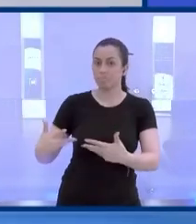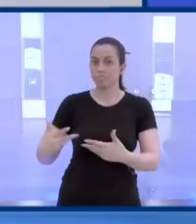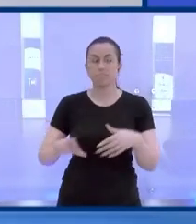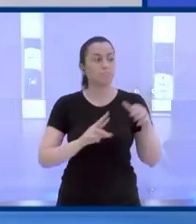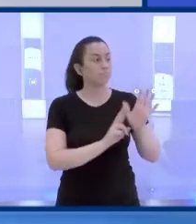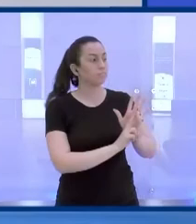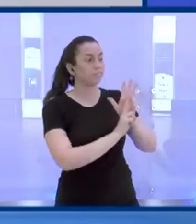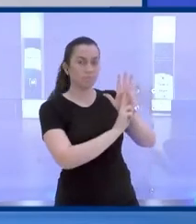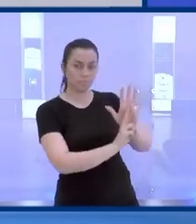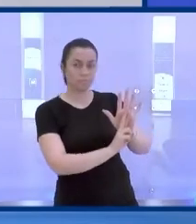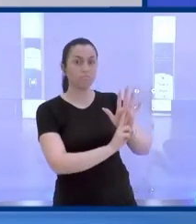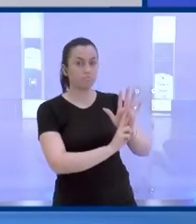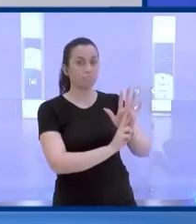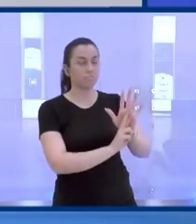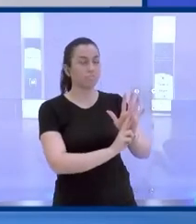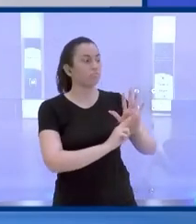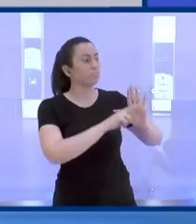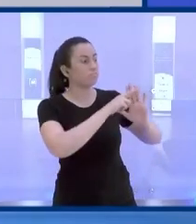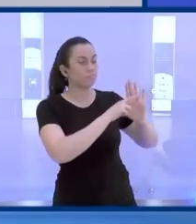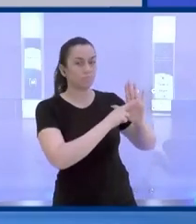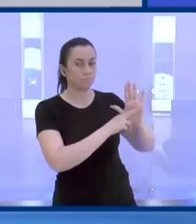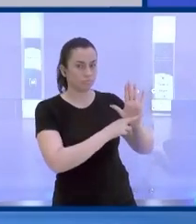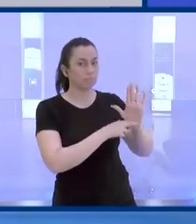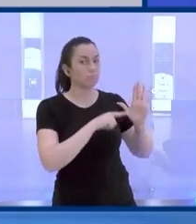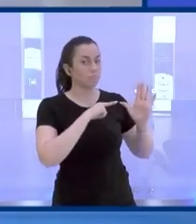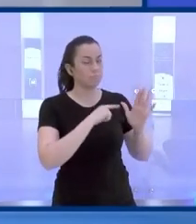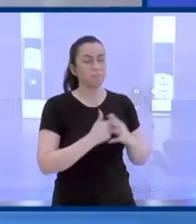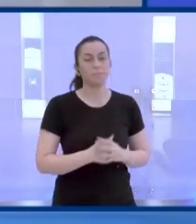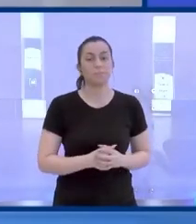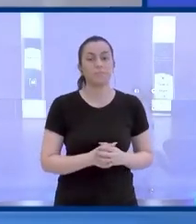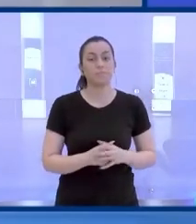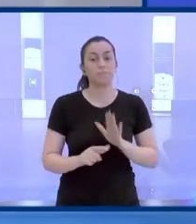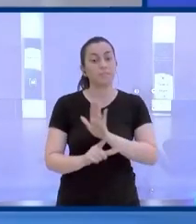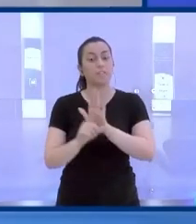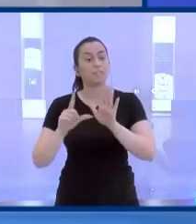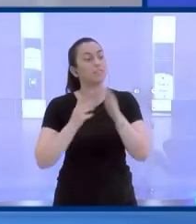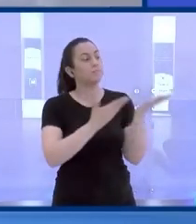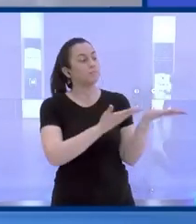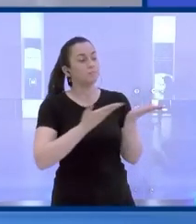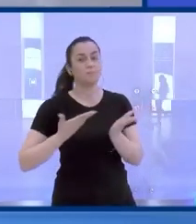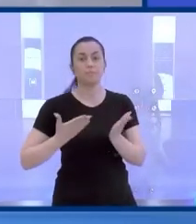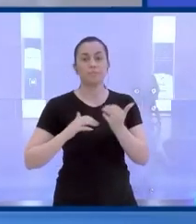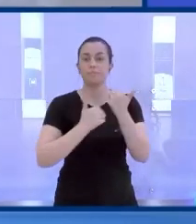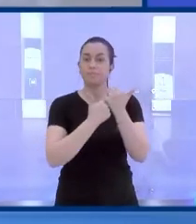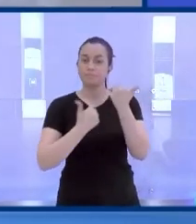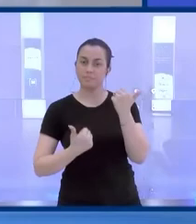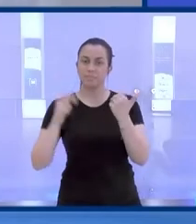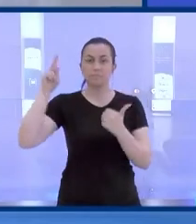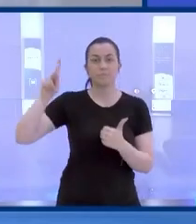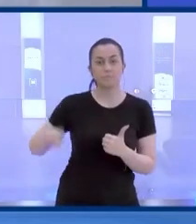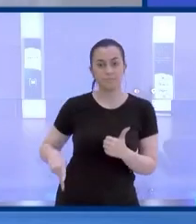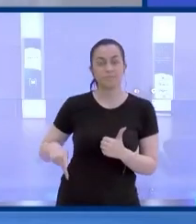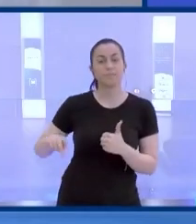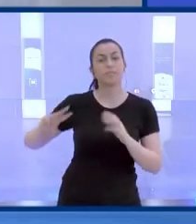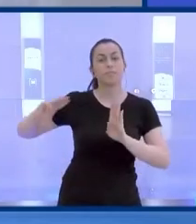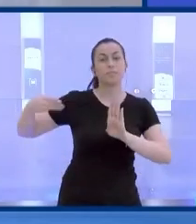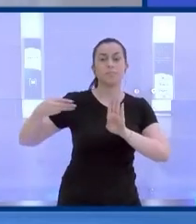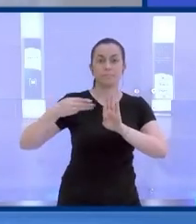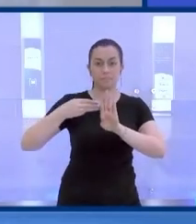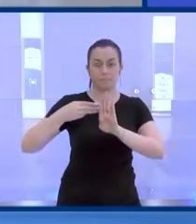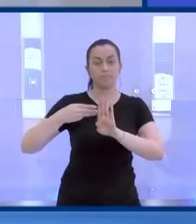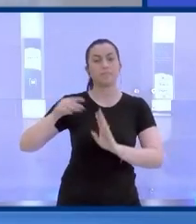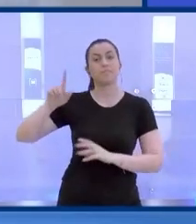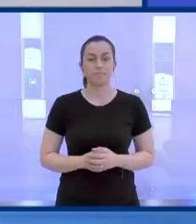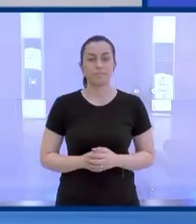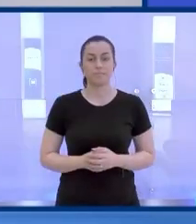da comissão de licitações. Antes, contudo, gostaria de chamar o vice-presidente da B3, Daniel Sonder, para dar